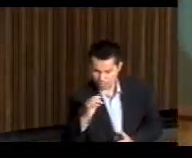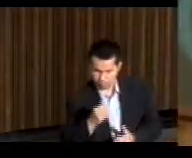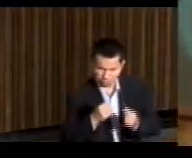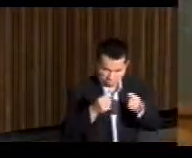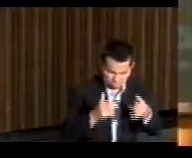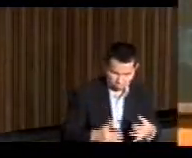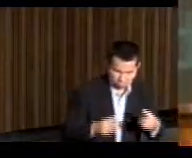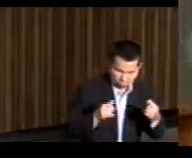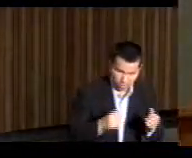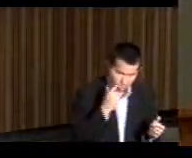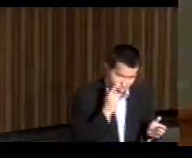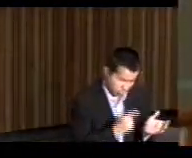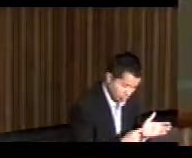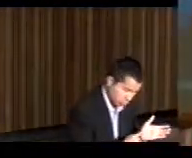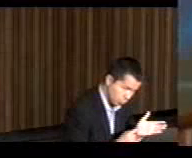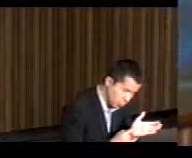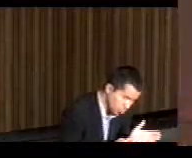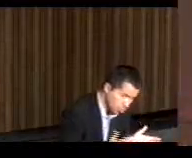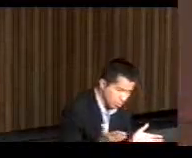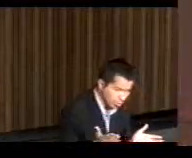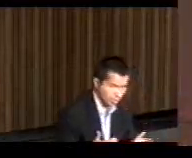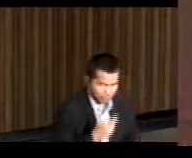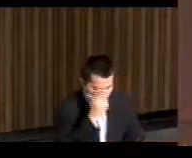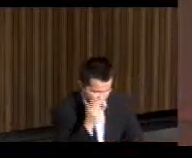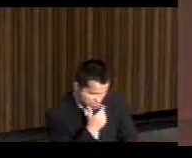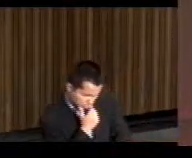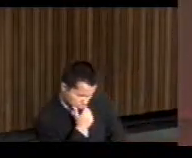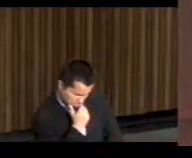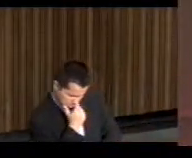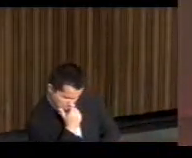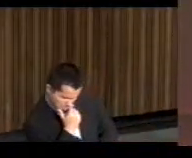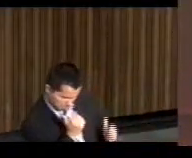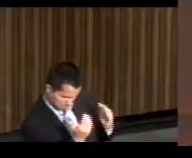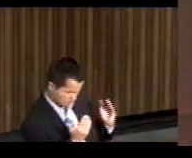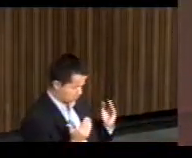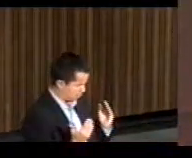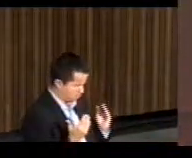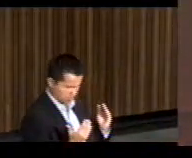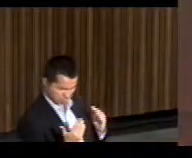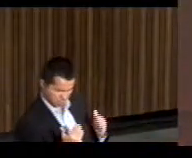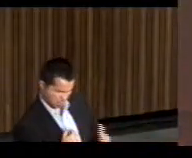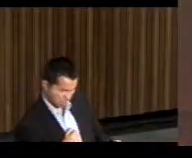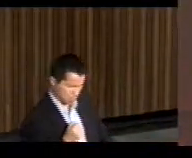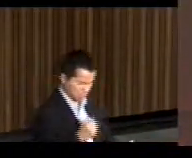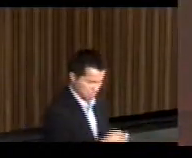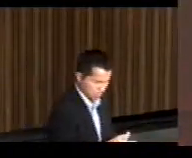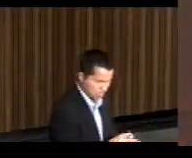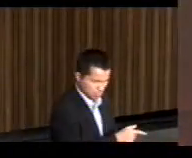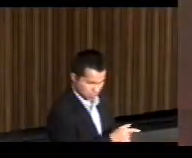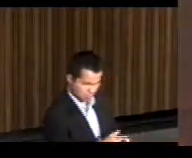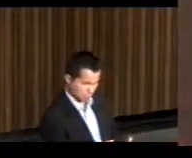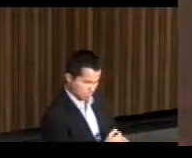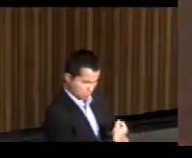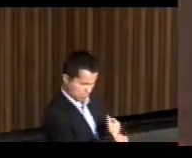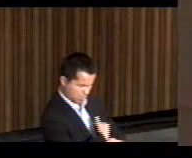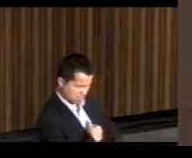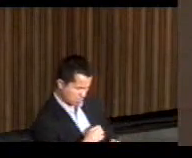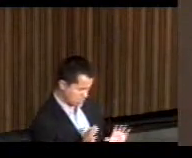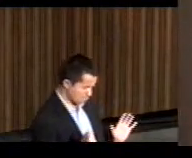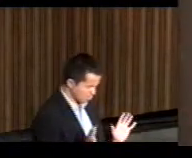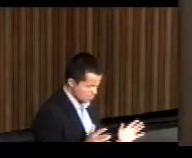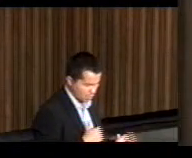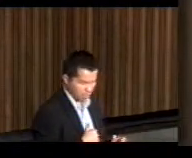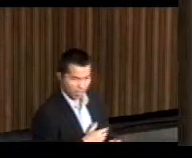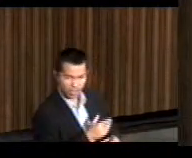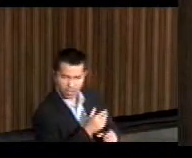que, e ele tem aqui brasileiro, residente e tal, qualifica tudo isso. Muito bem, depois que você qualifica, você vai colocar